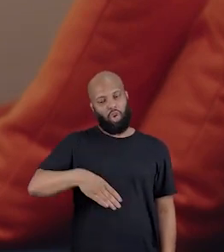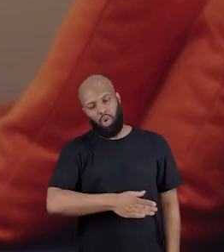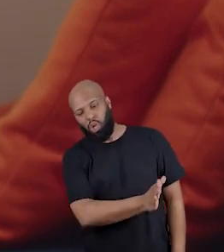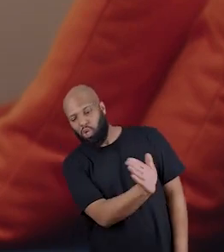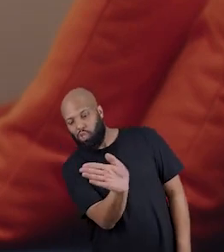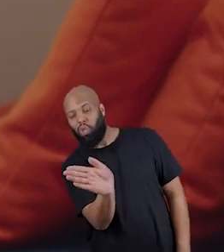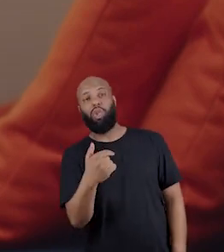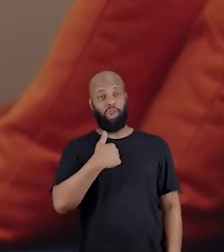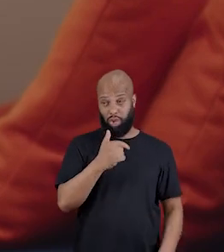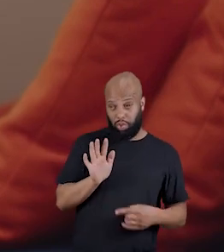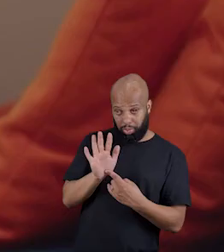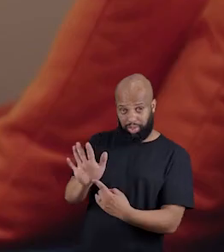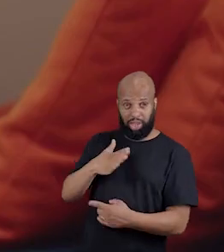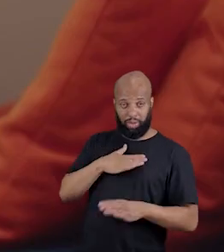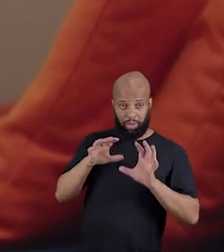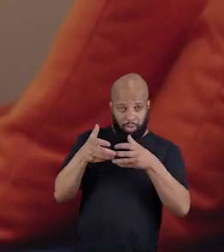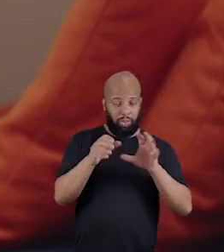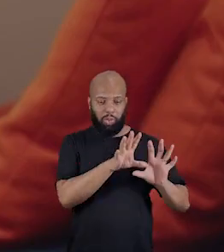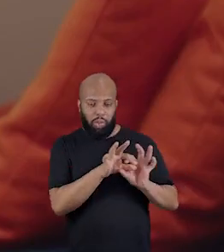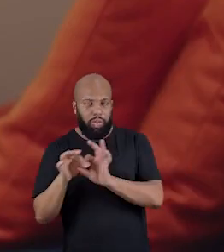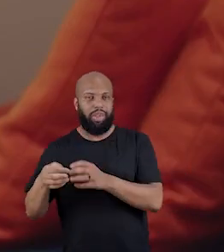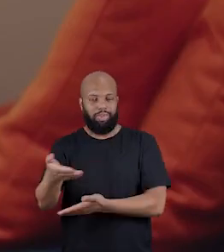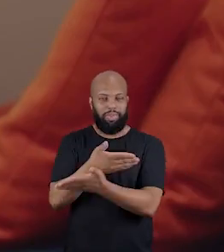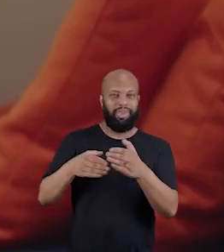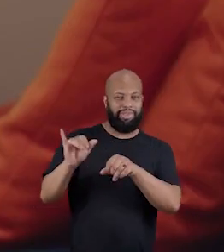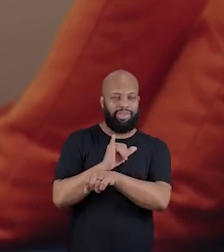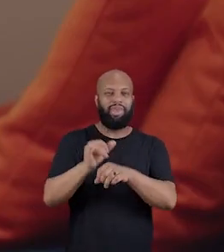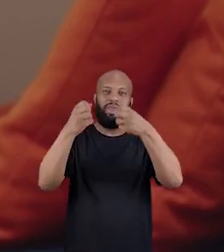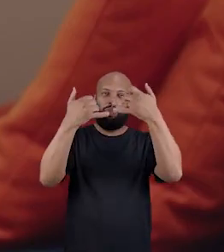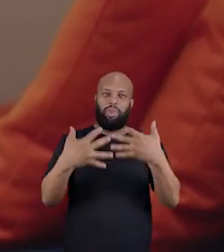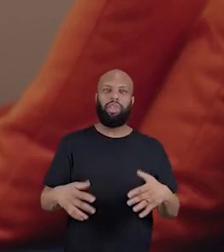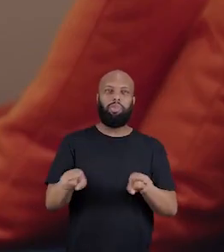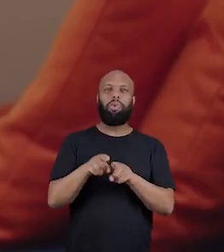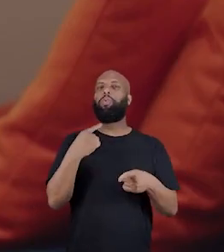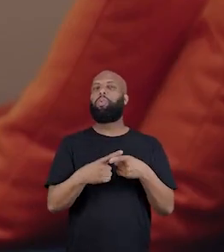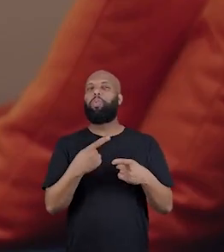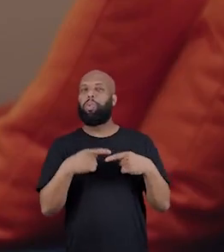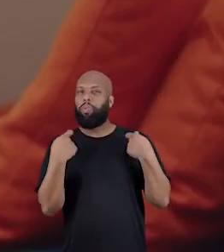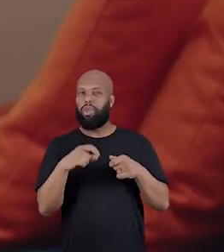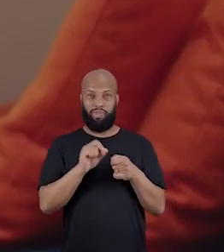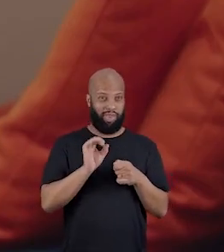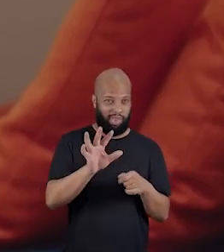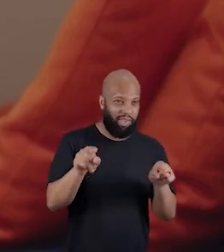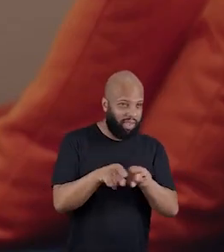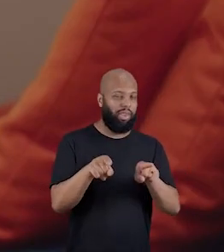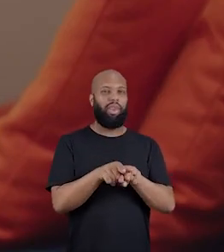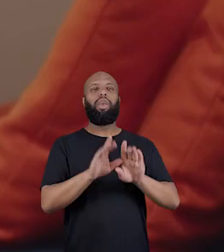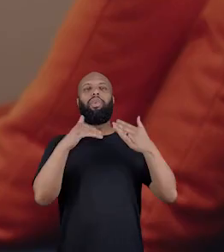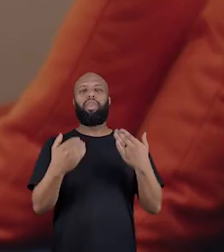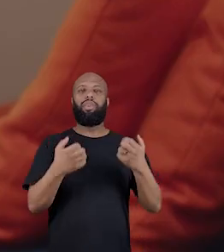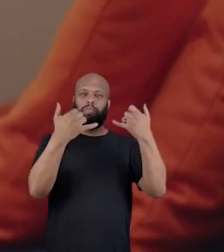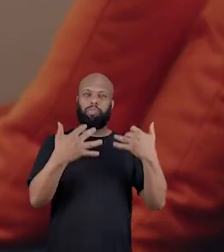como líder, estou dando contorno para o meu time, estou dando contexto, compartilhando estratégia, explicando o porquê que ele tem que fazer tal